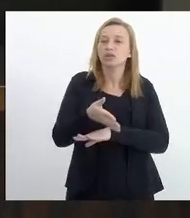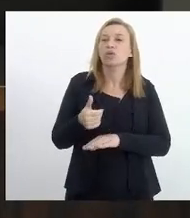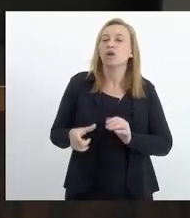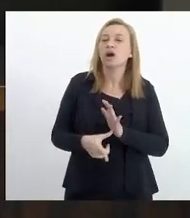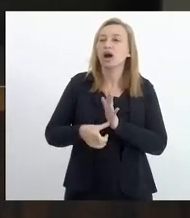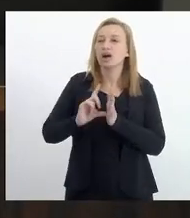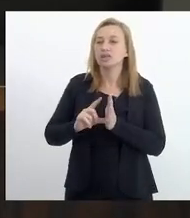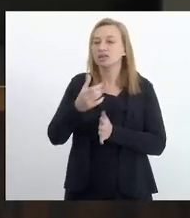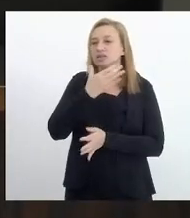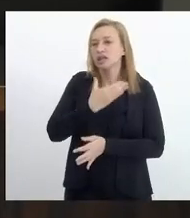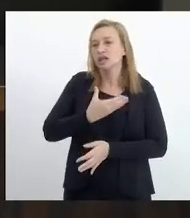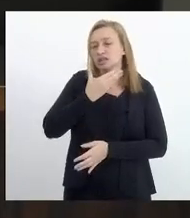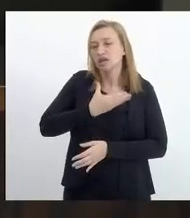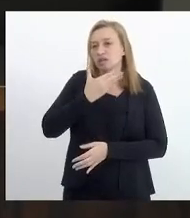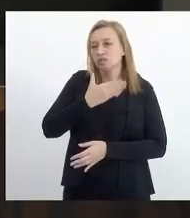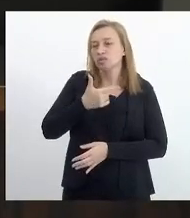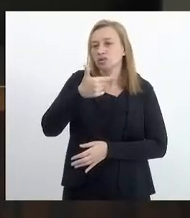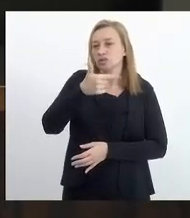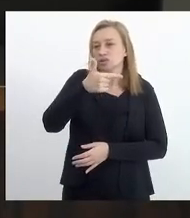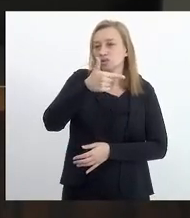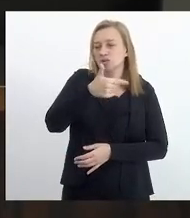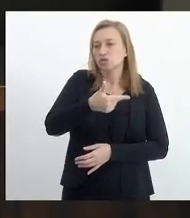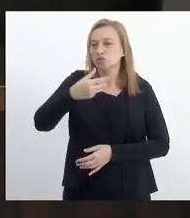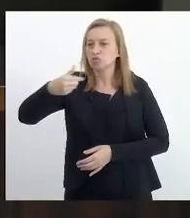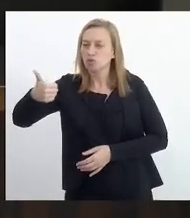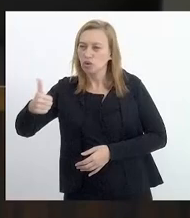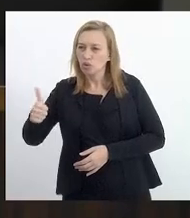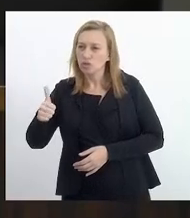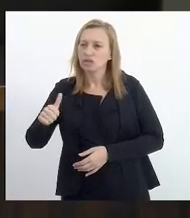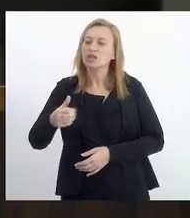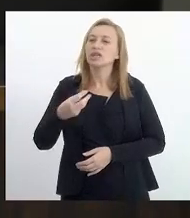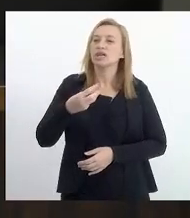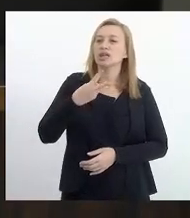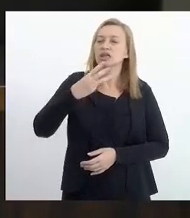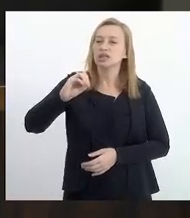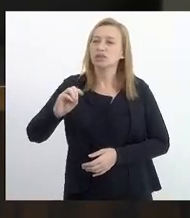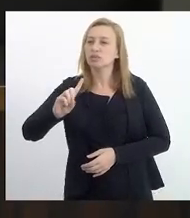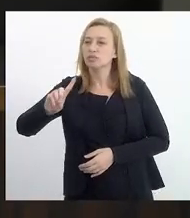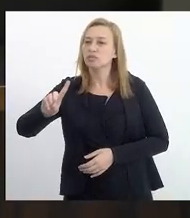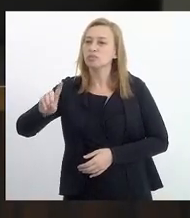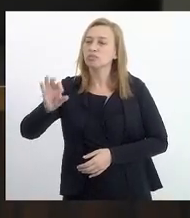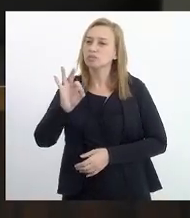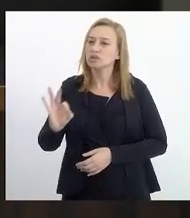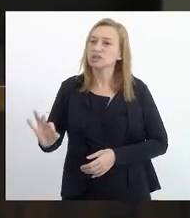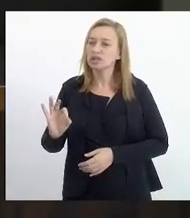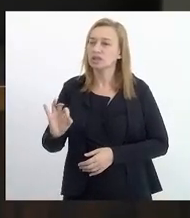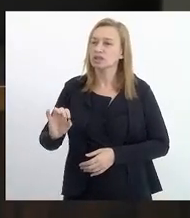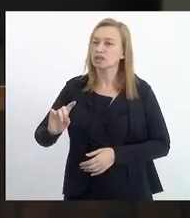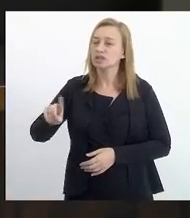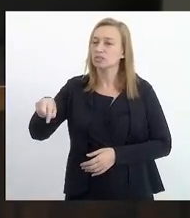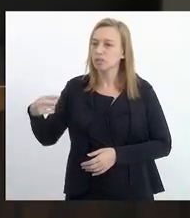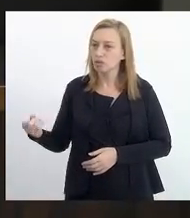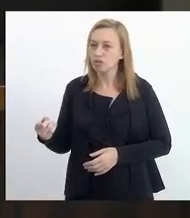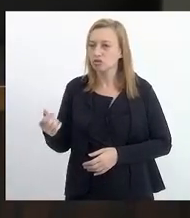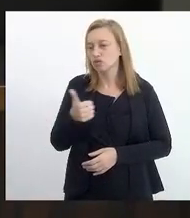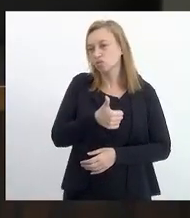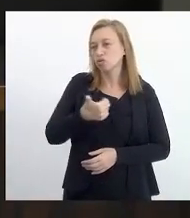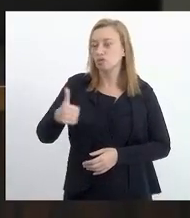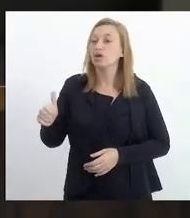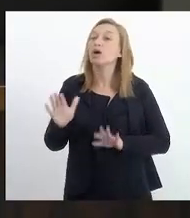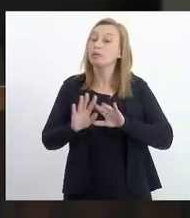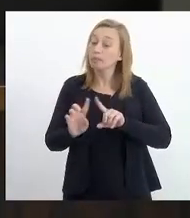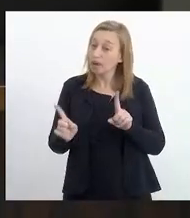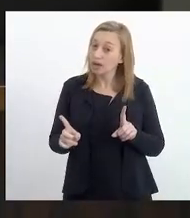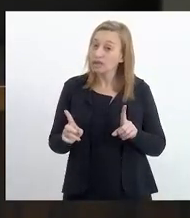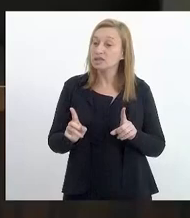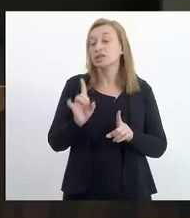dezembro de 2011 e 30% após dezembro de 2011. Mas são emendas, nós vamos discutir, cada deputado vai